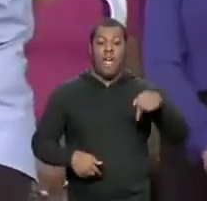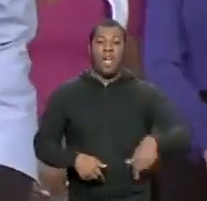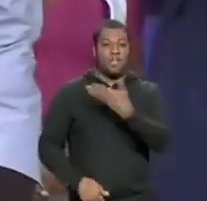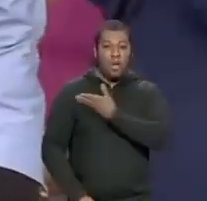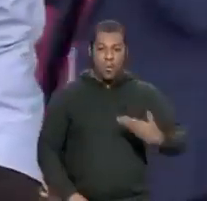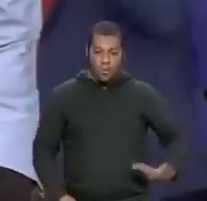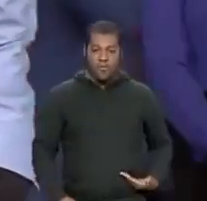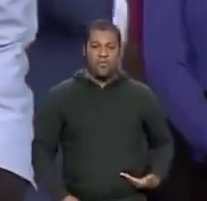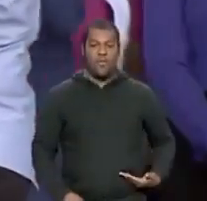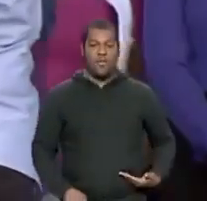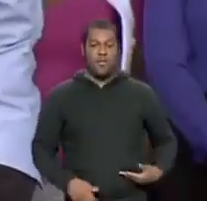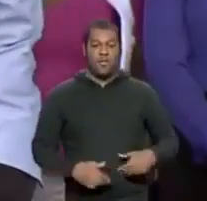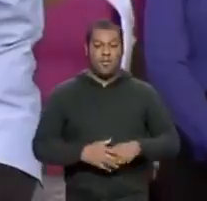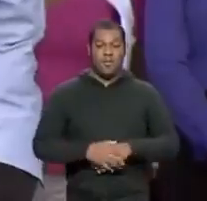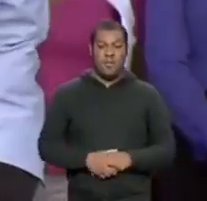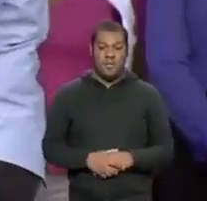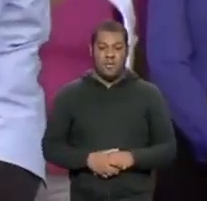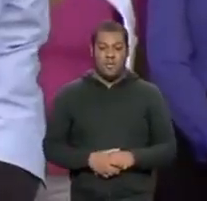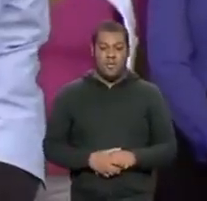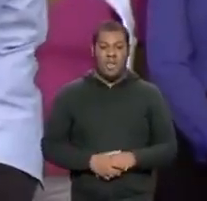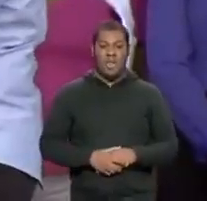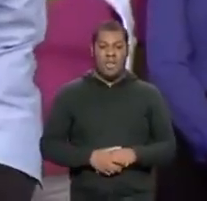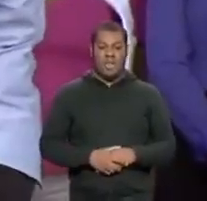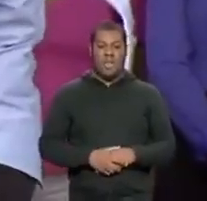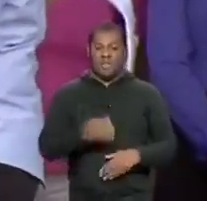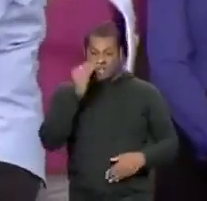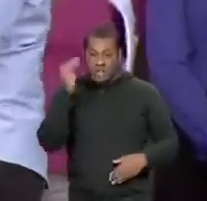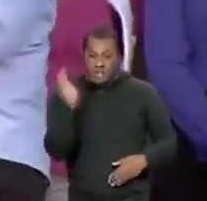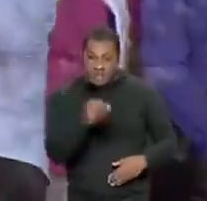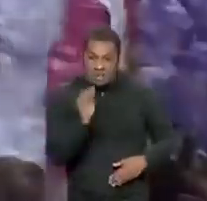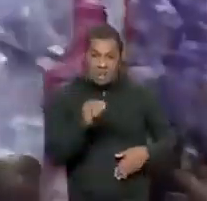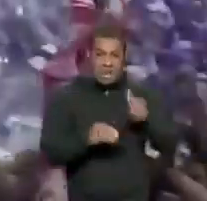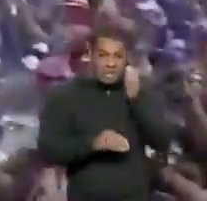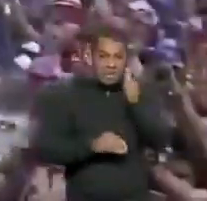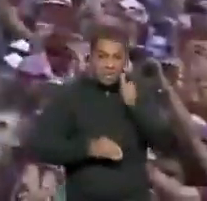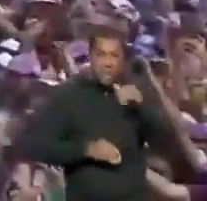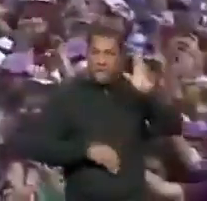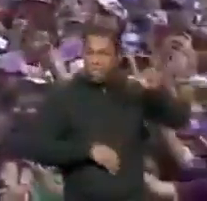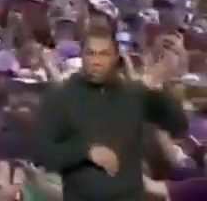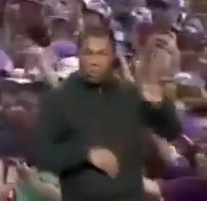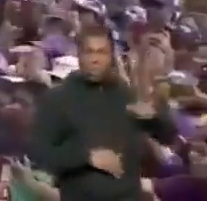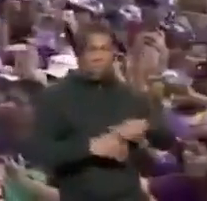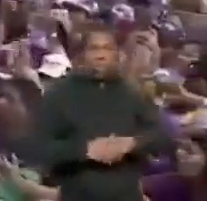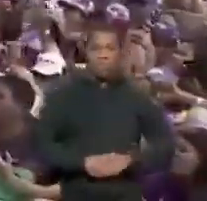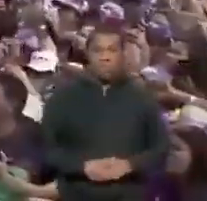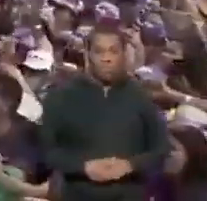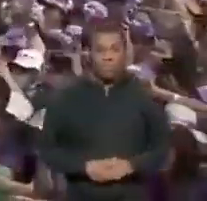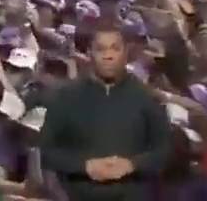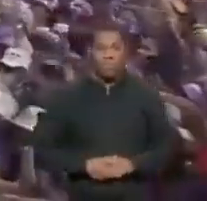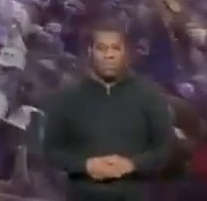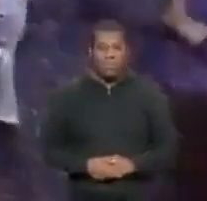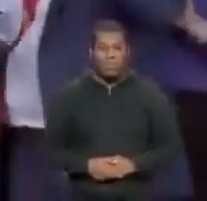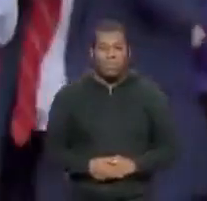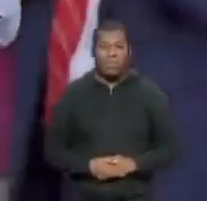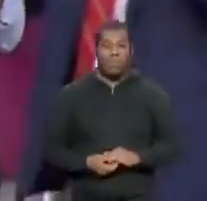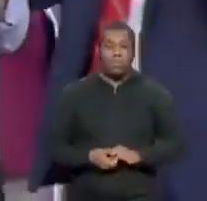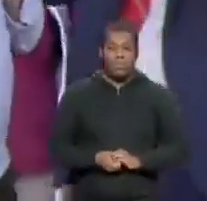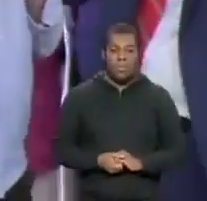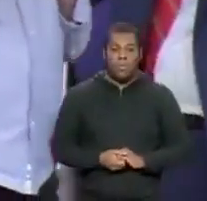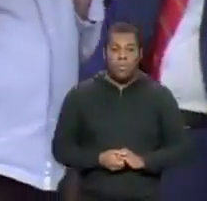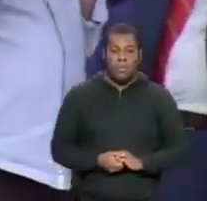governo nunca faltará com vocês. Vocês. Eu quero que vocês